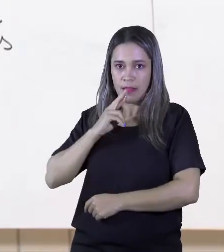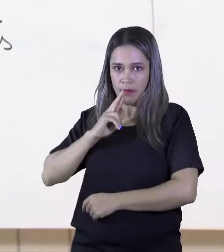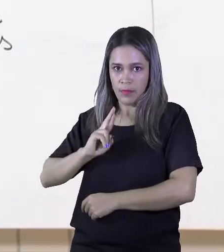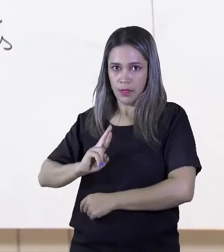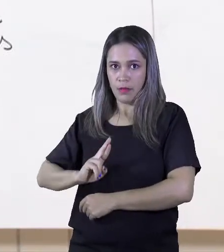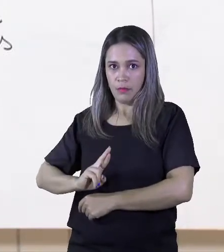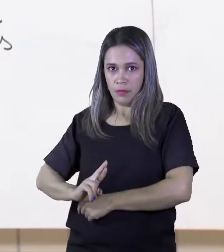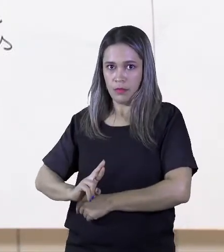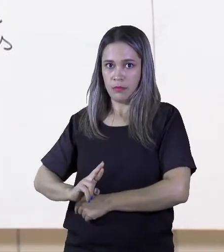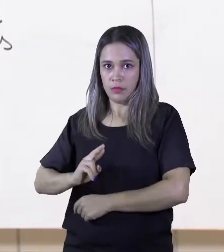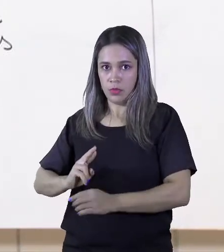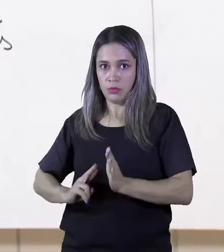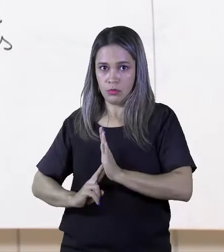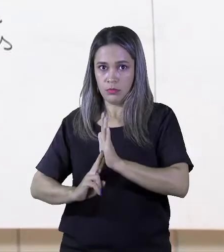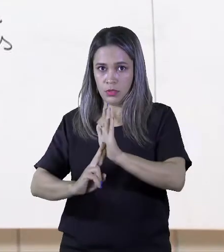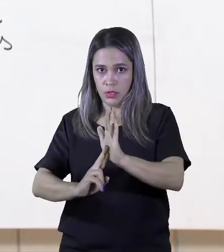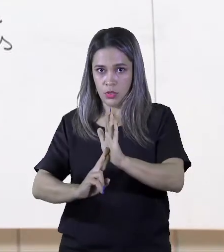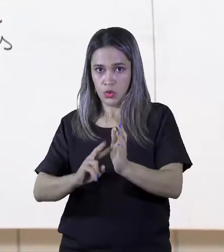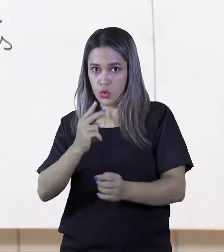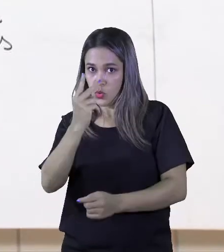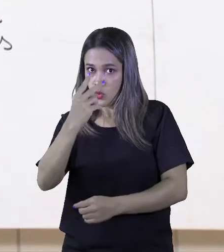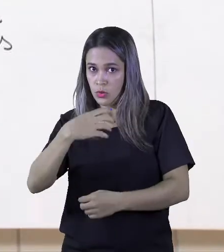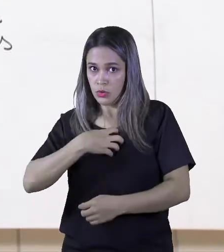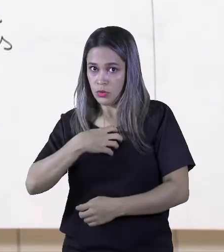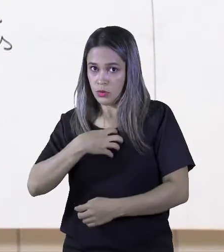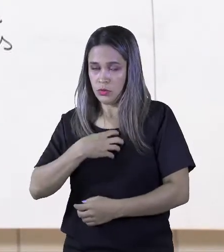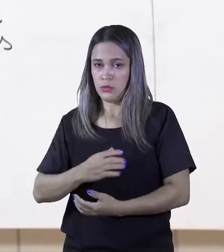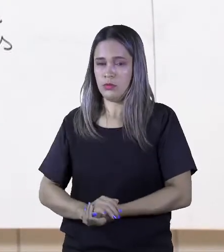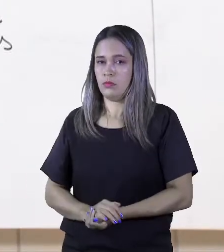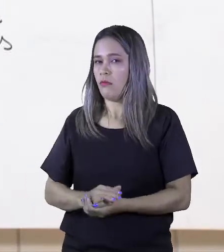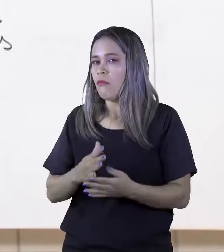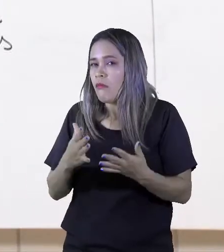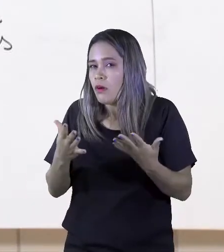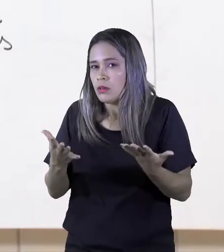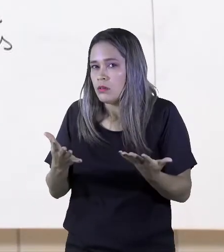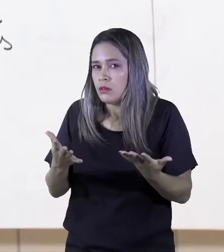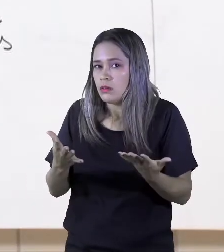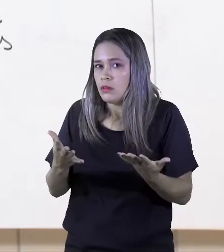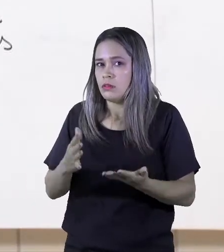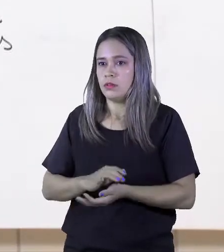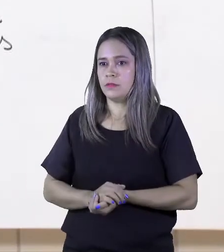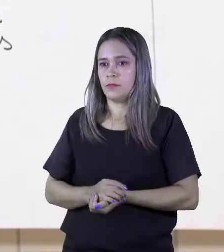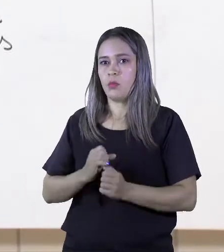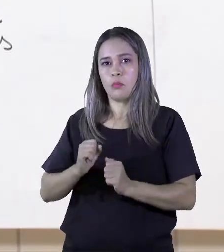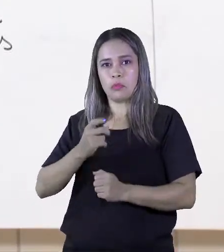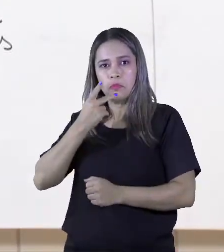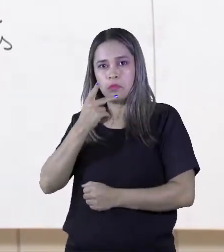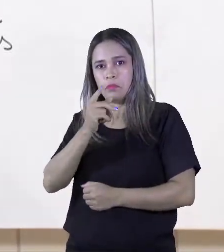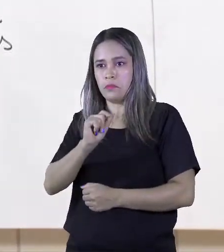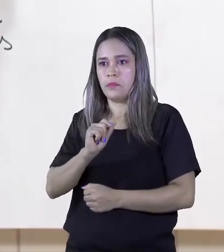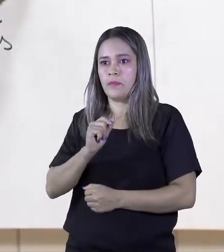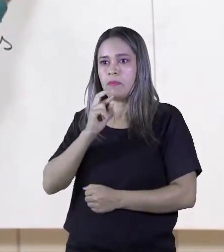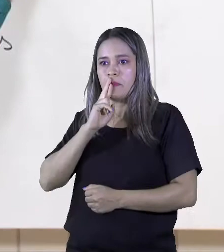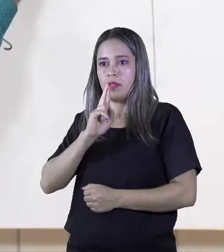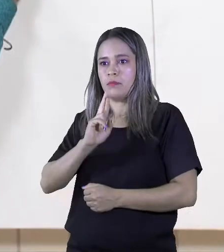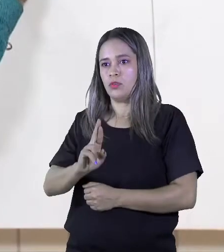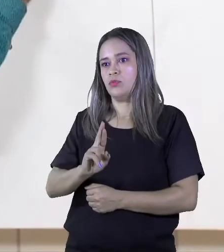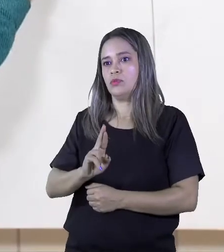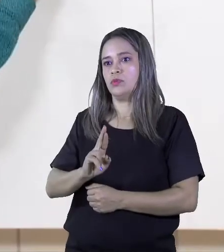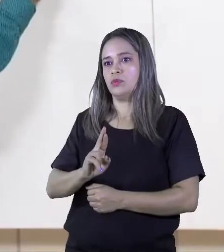eu posso representar ela de 2 maneiras. Que maneiras que são? Eu posso dizer que a minha resposta